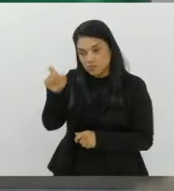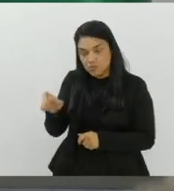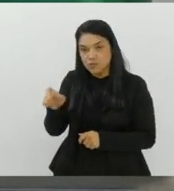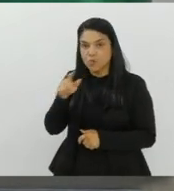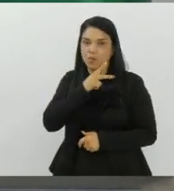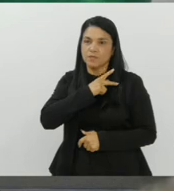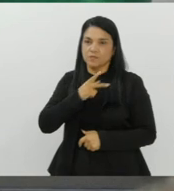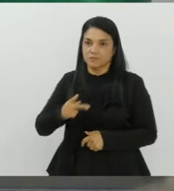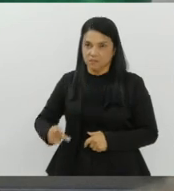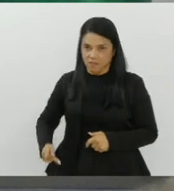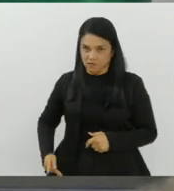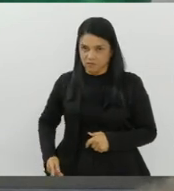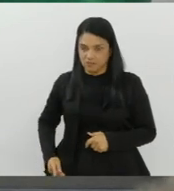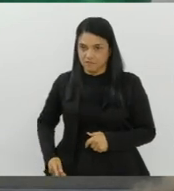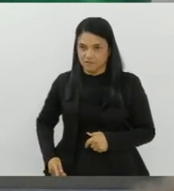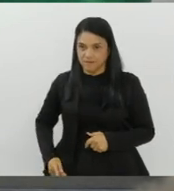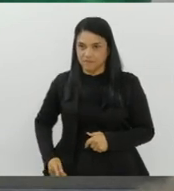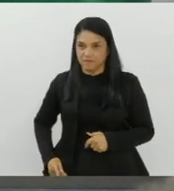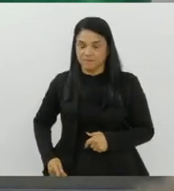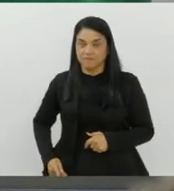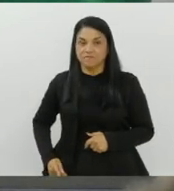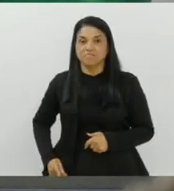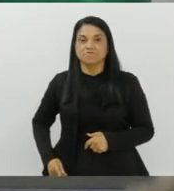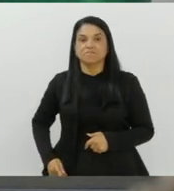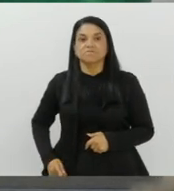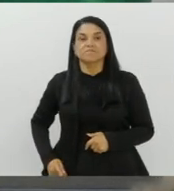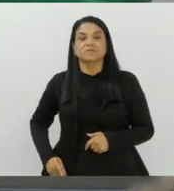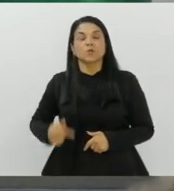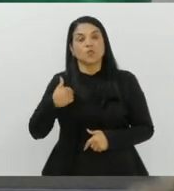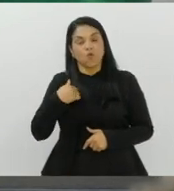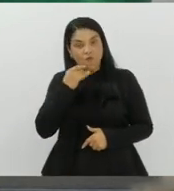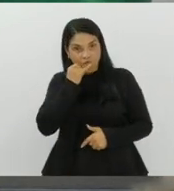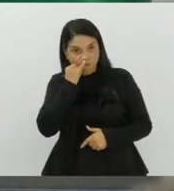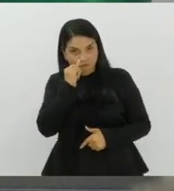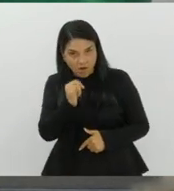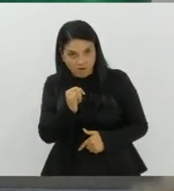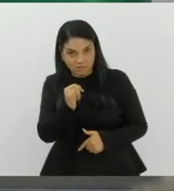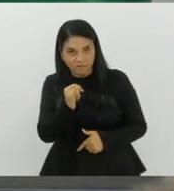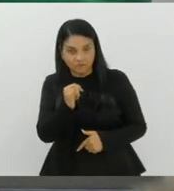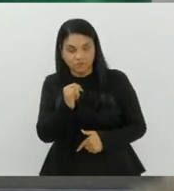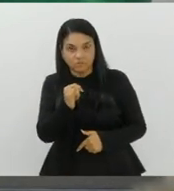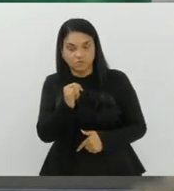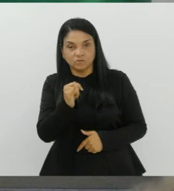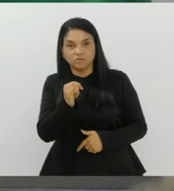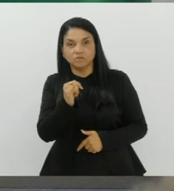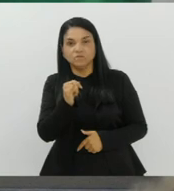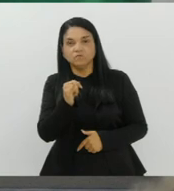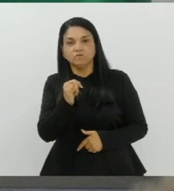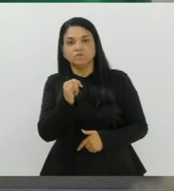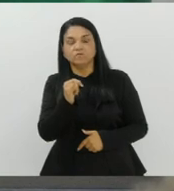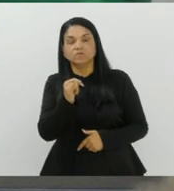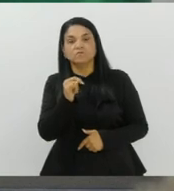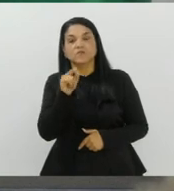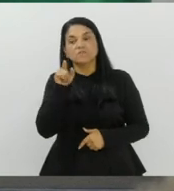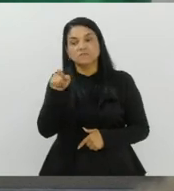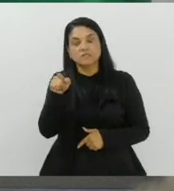O senhor, presidente... Eu não estou dizendo isso. O senhor, o que eu venho falando é que o senhor está procurando agulha no